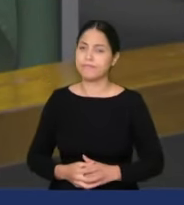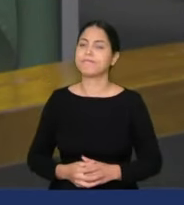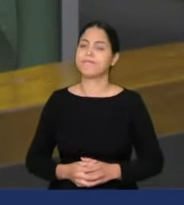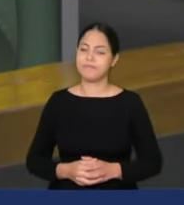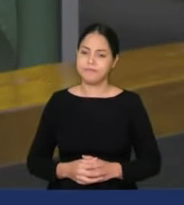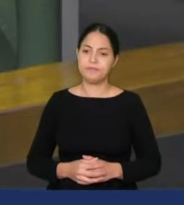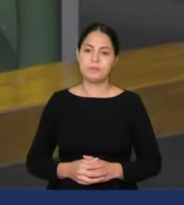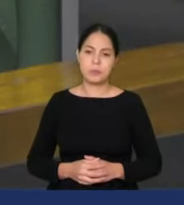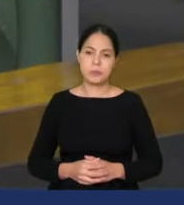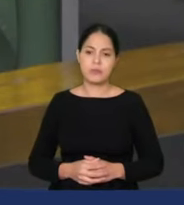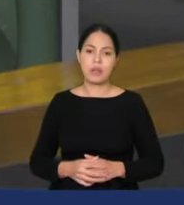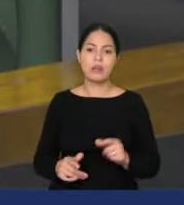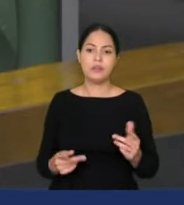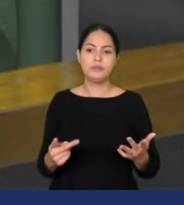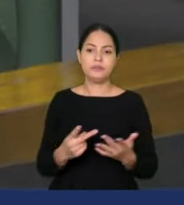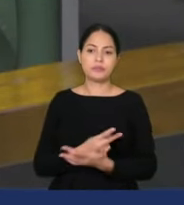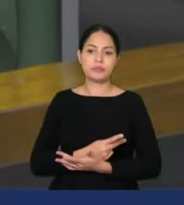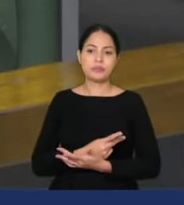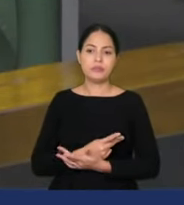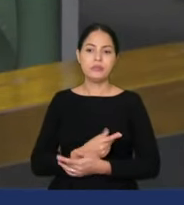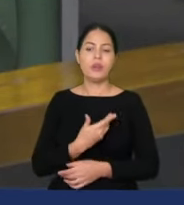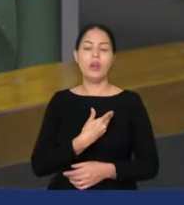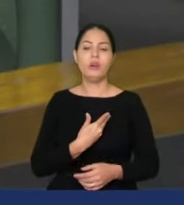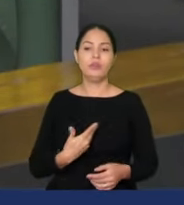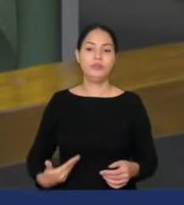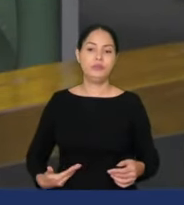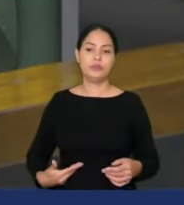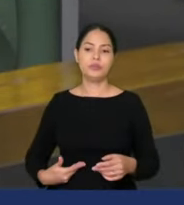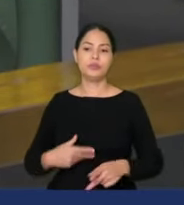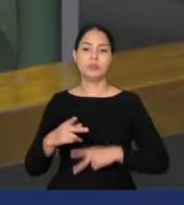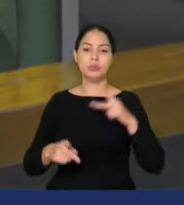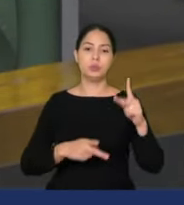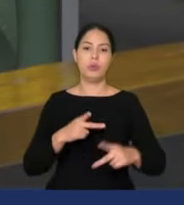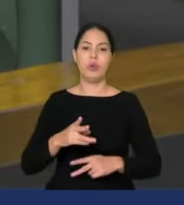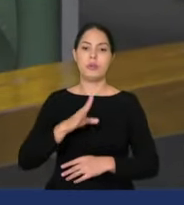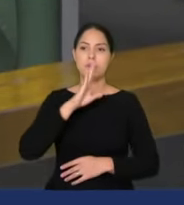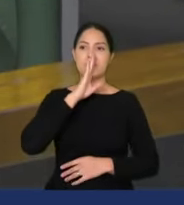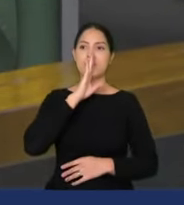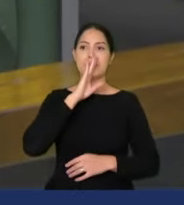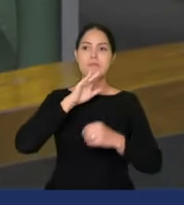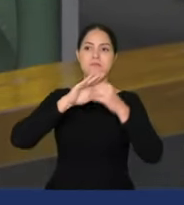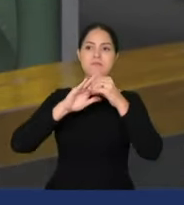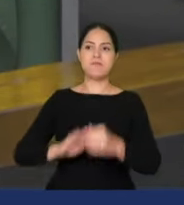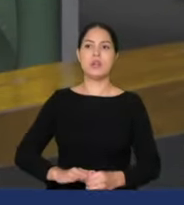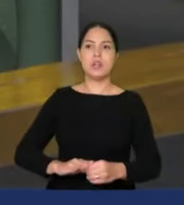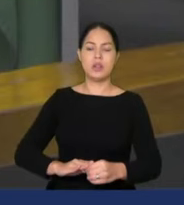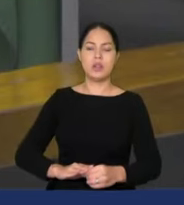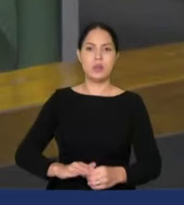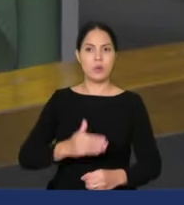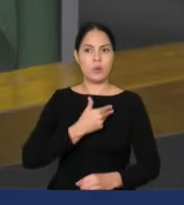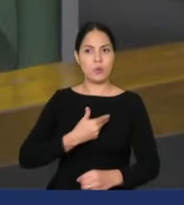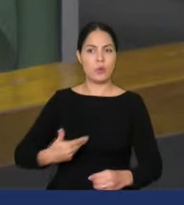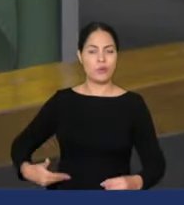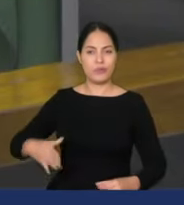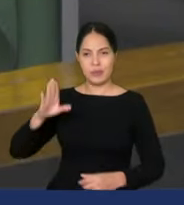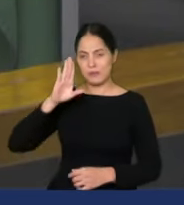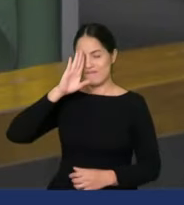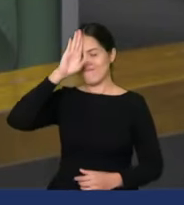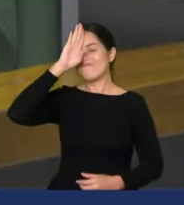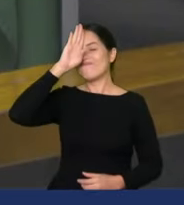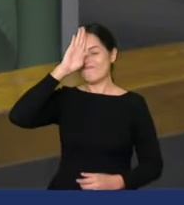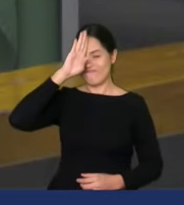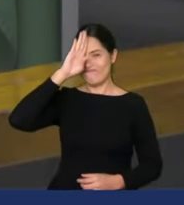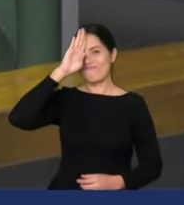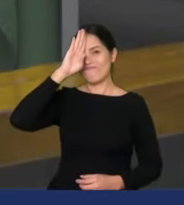de governo ditatorial que silencia a sua população, a gente tem o governo Bolsonaro nos deixando à margem